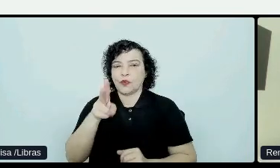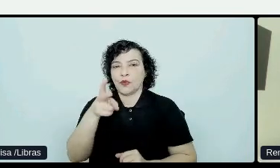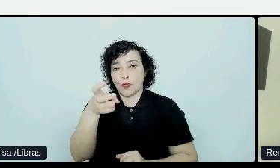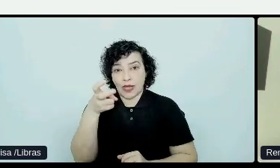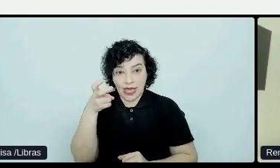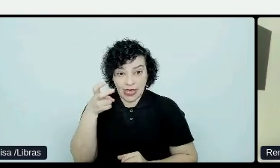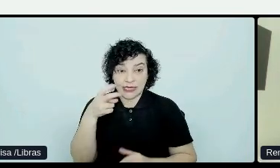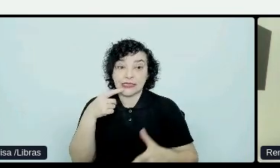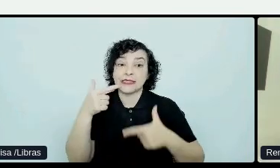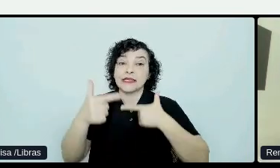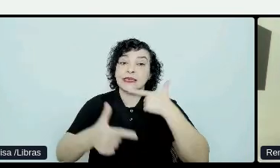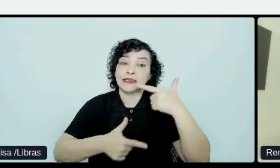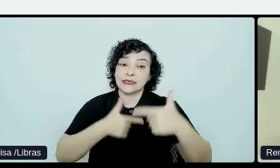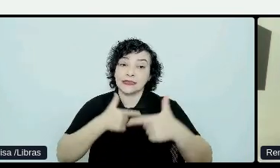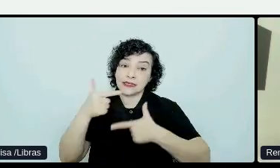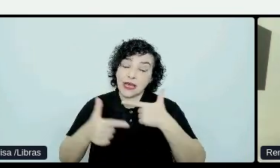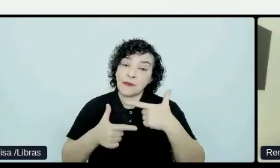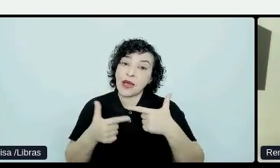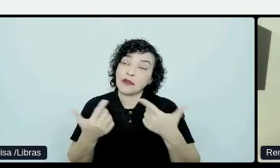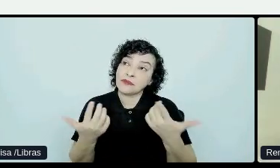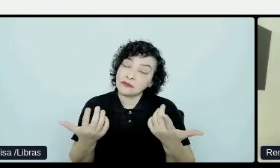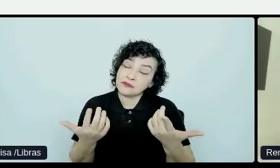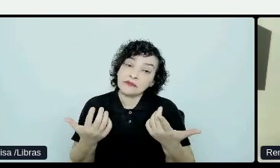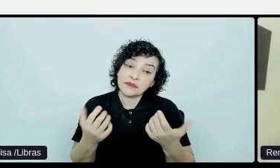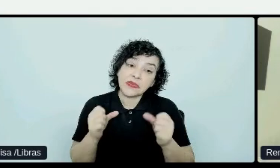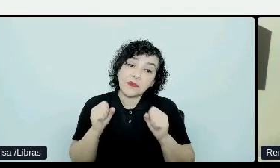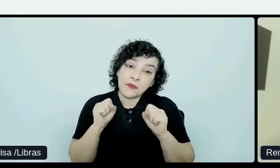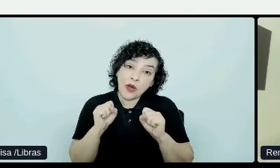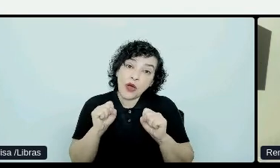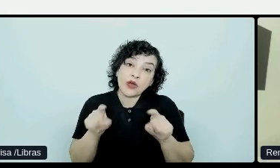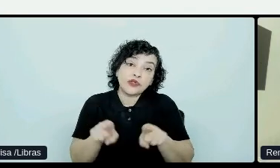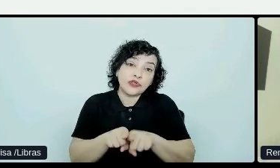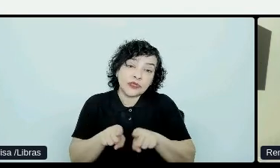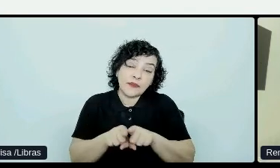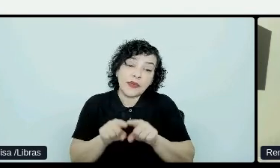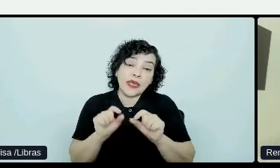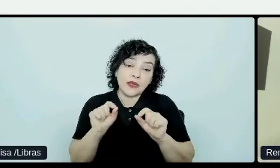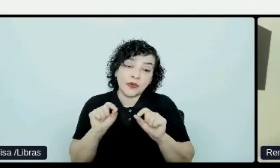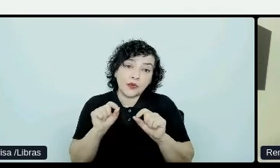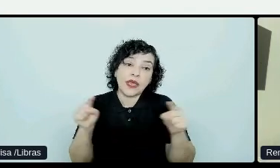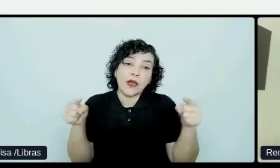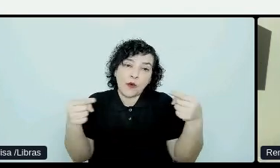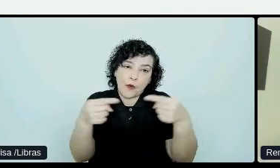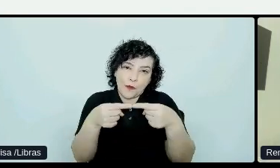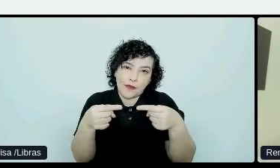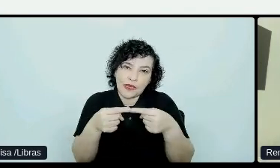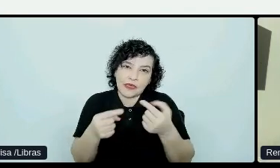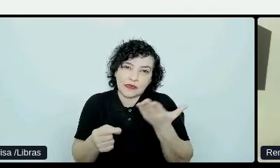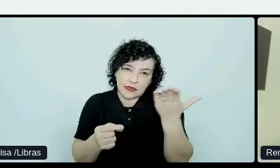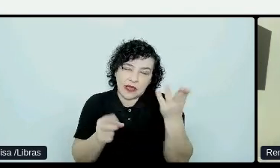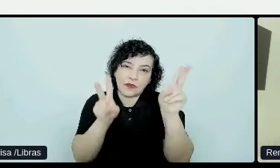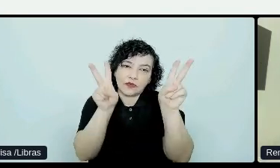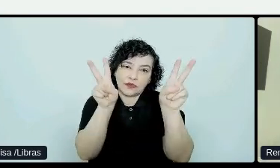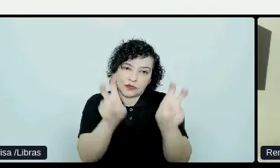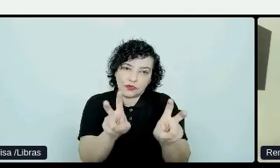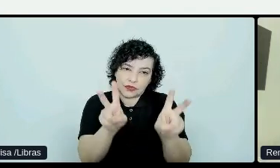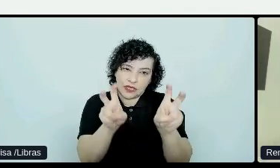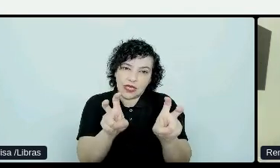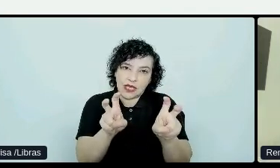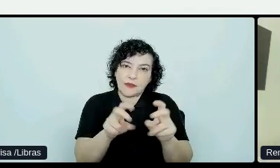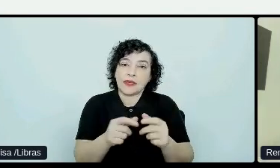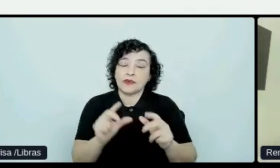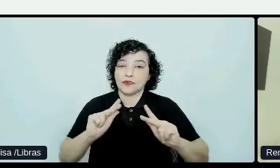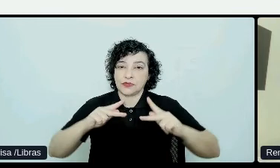ele trabalha e em algum nível tem a ver com esse item também, tá, com esse assunto aí dos